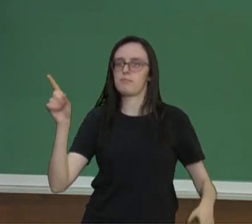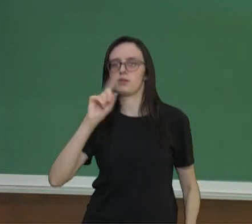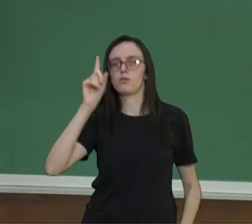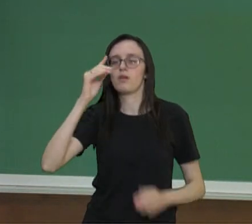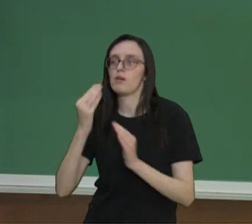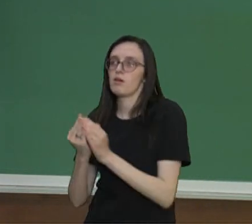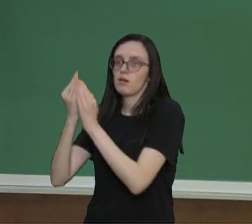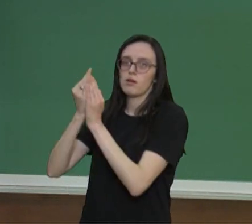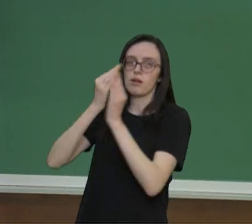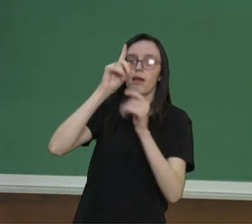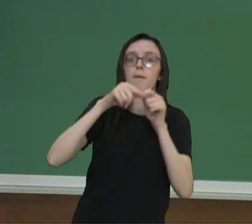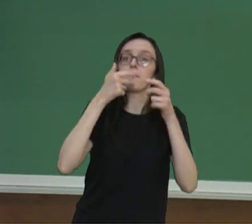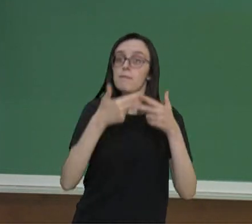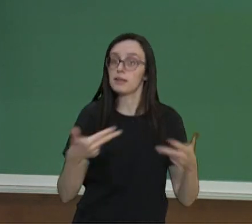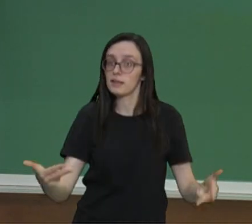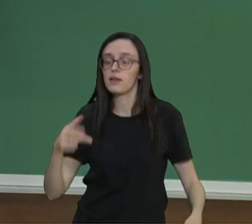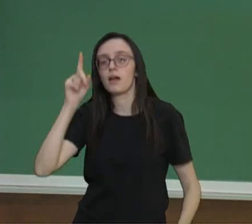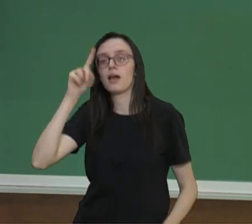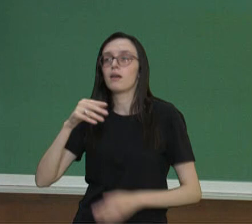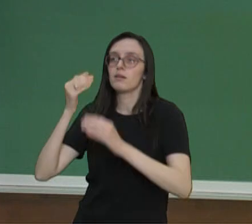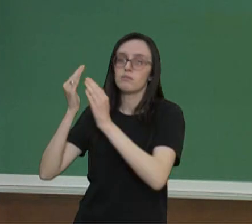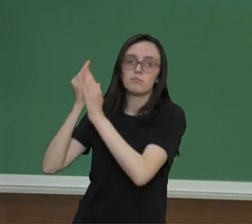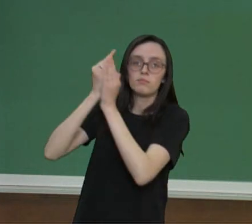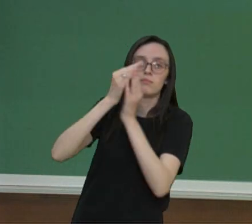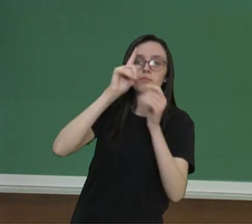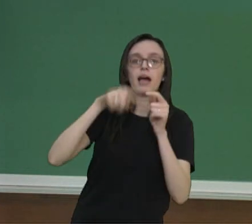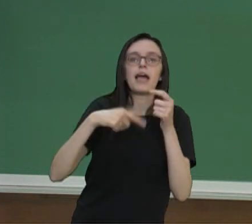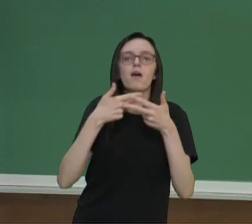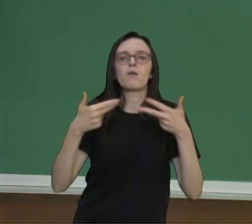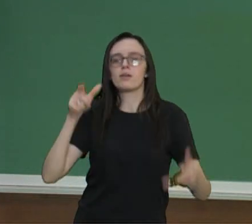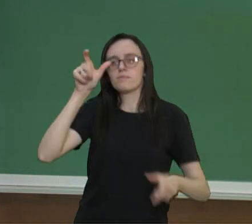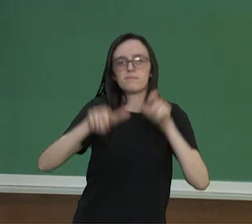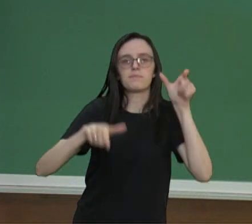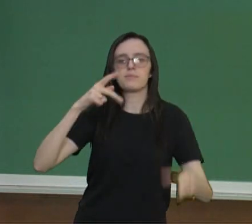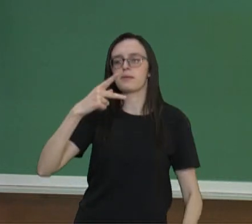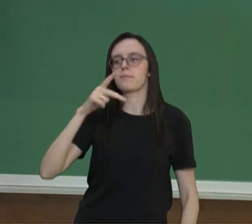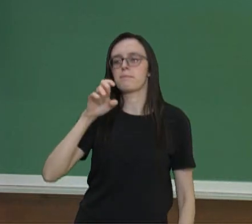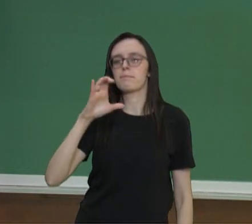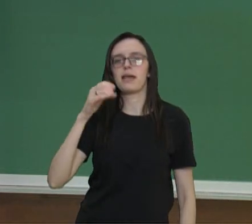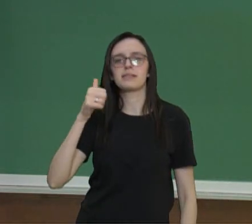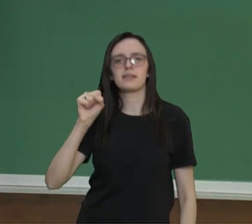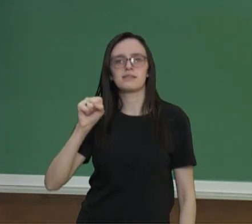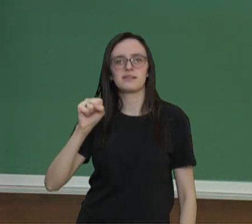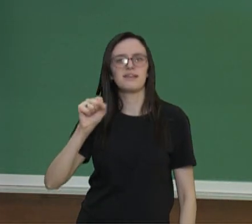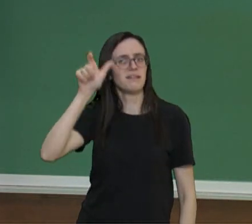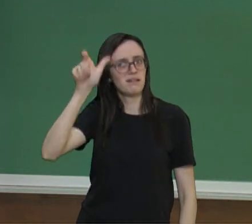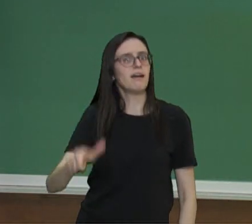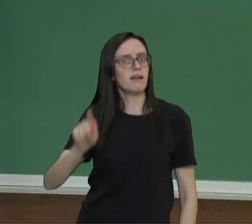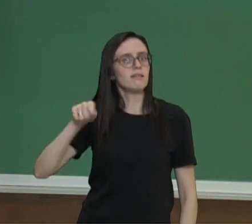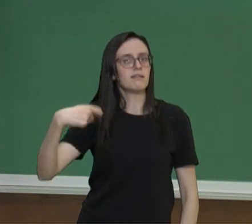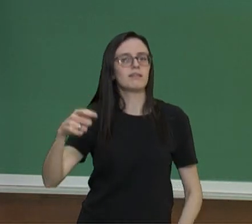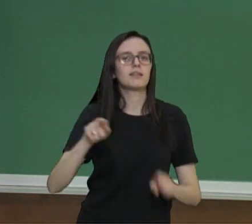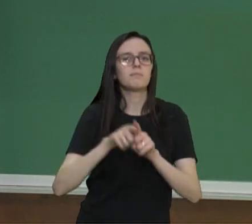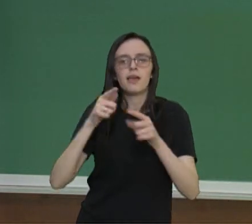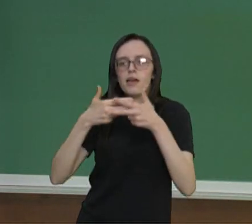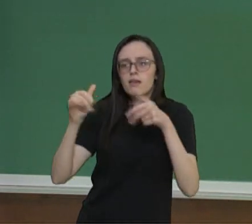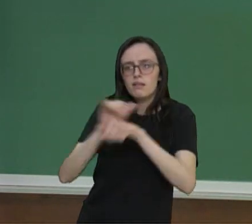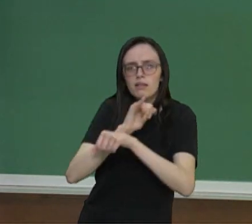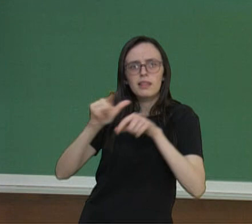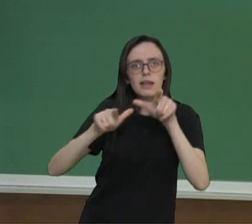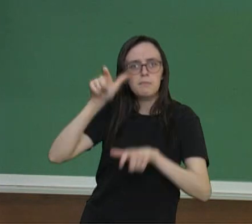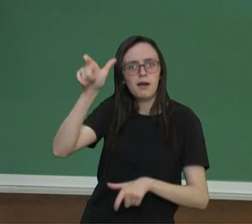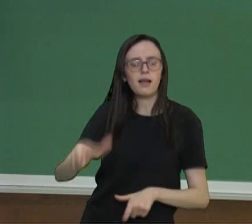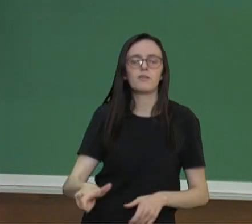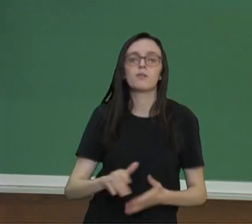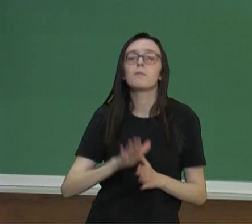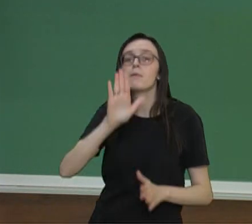transporte de mercadorias, um transporte de peças, de ferramentas de trabalho, basicamente isso. Ok? Então,